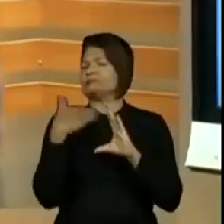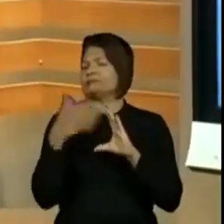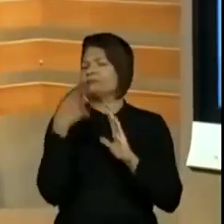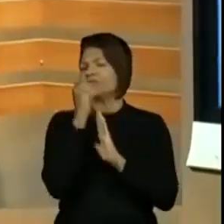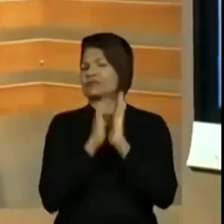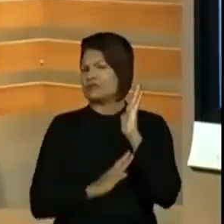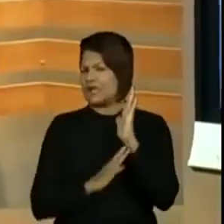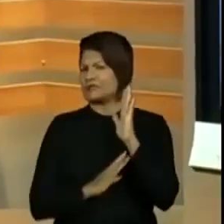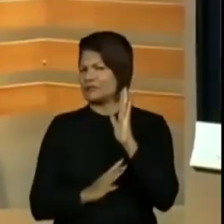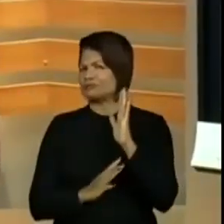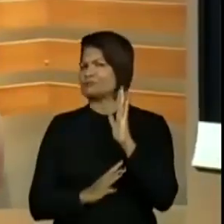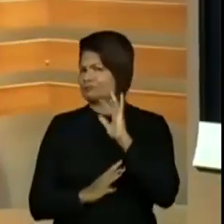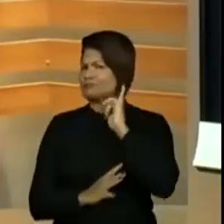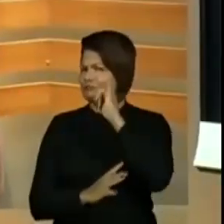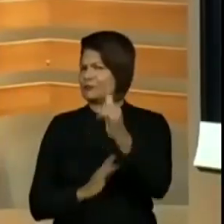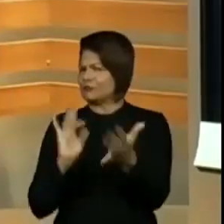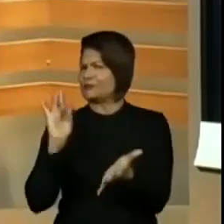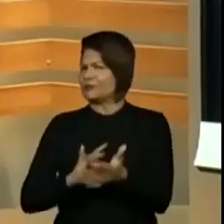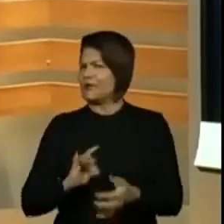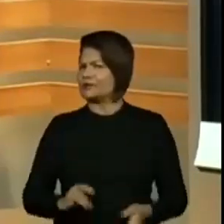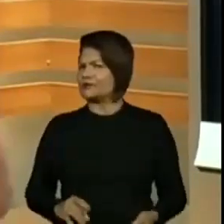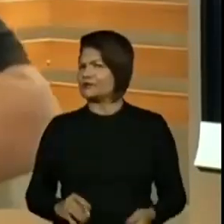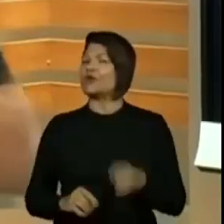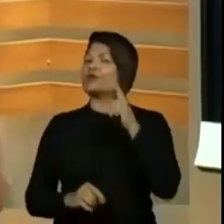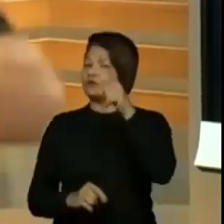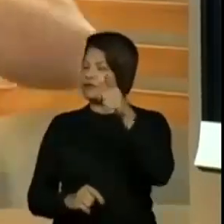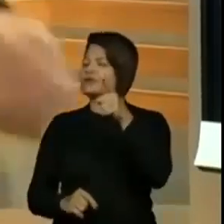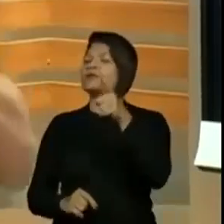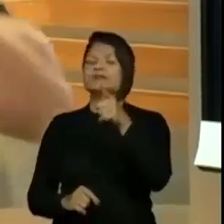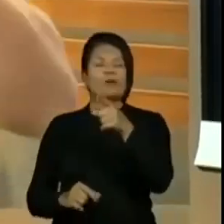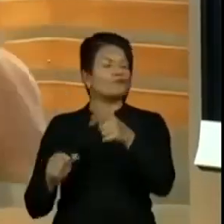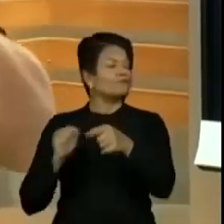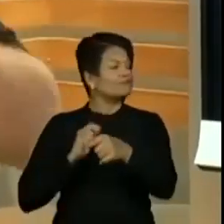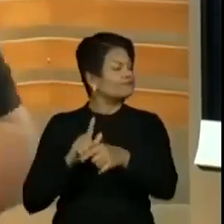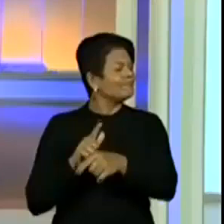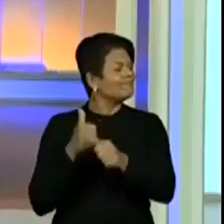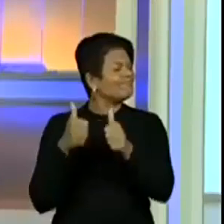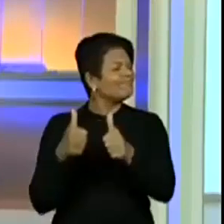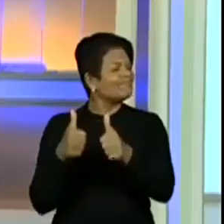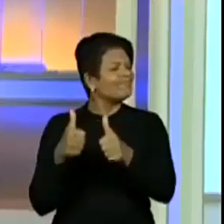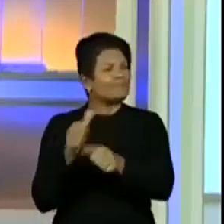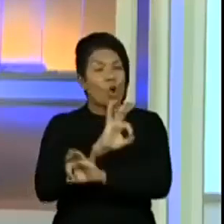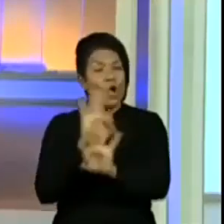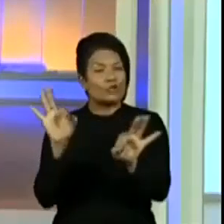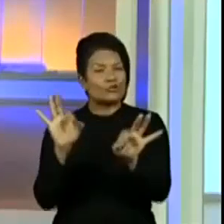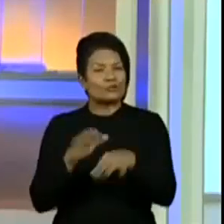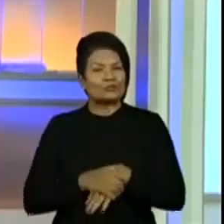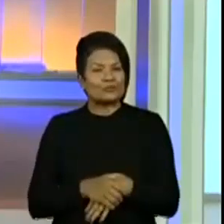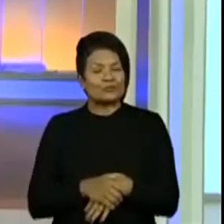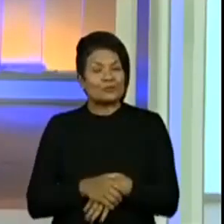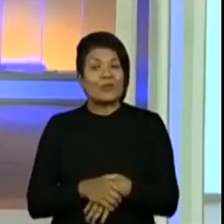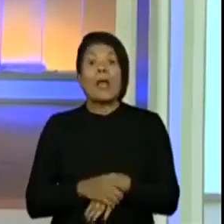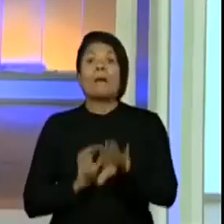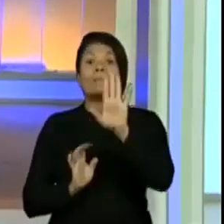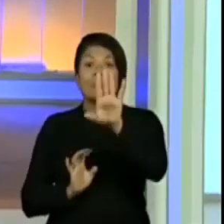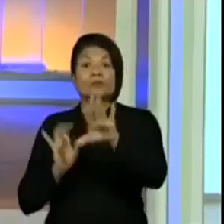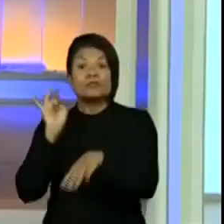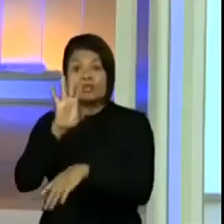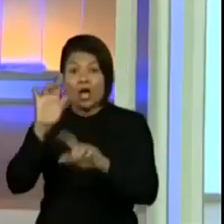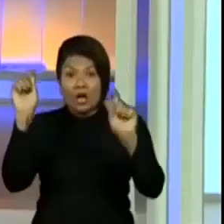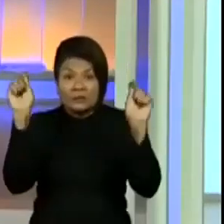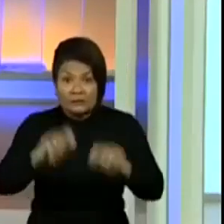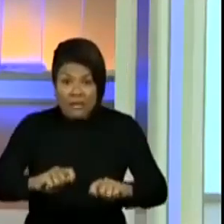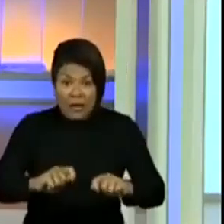de verdade, vocês estão representando no rolê, estão mandando muito bem. É claro que isso também só é possível porque